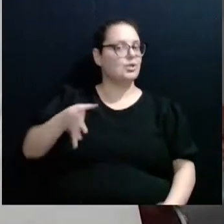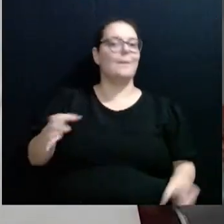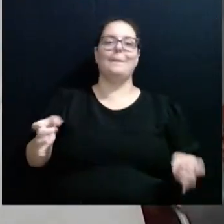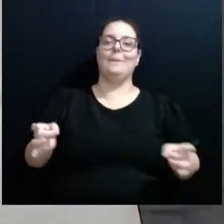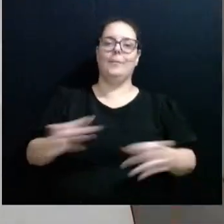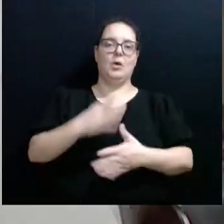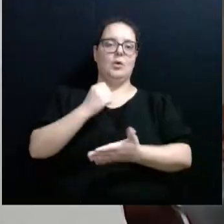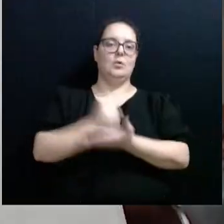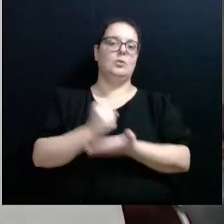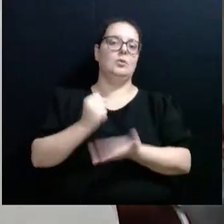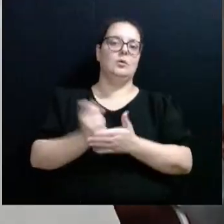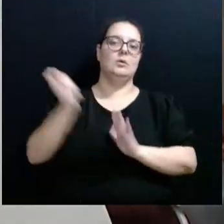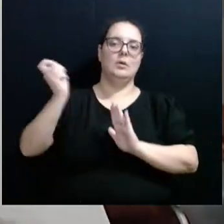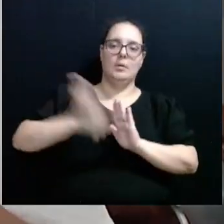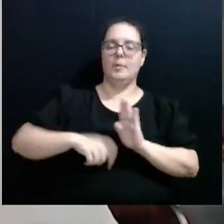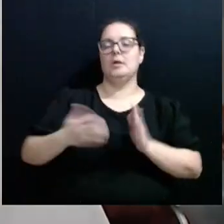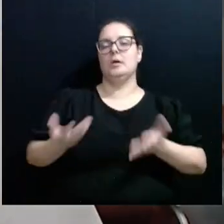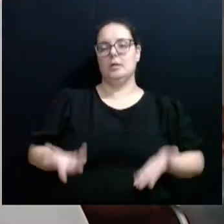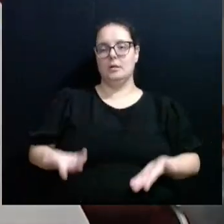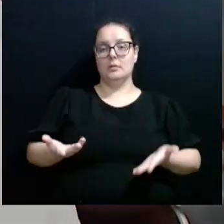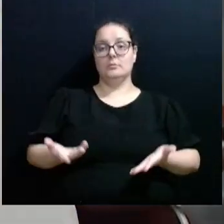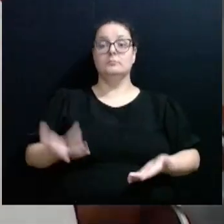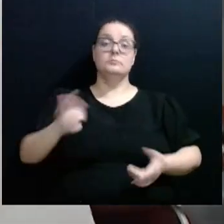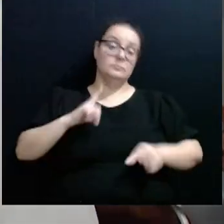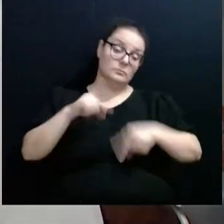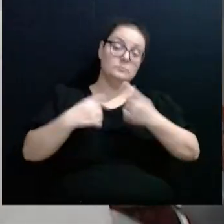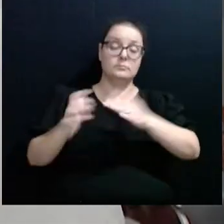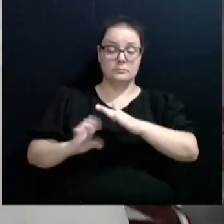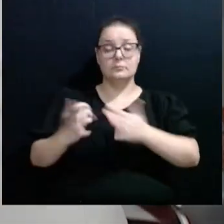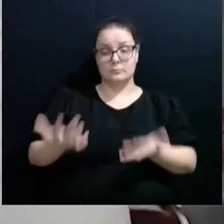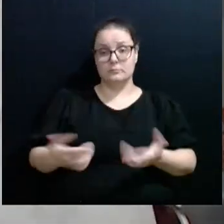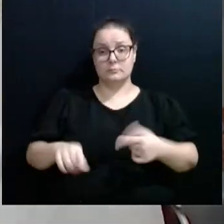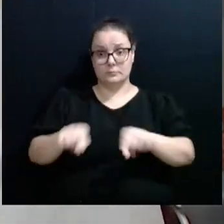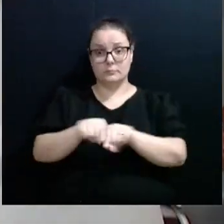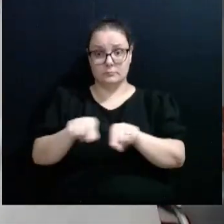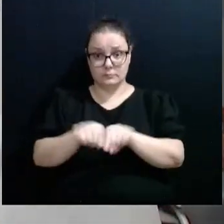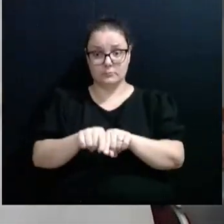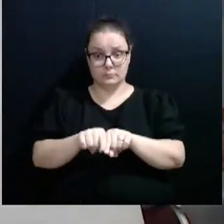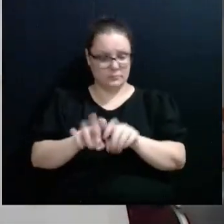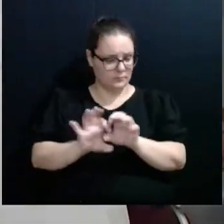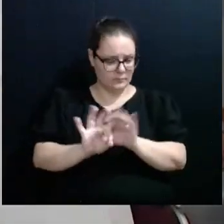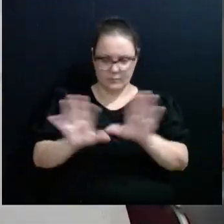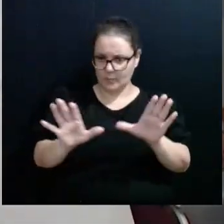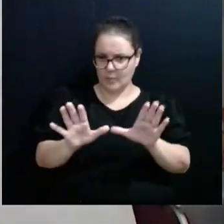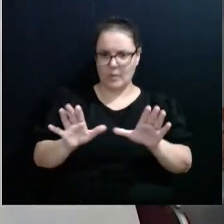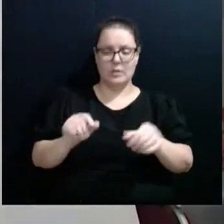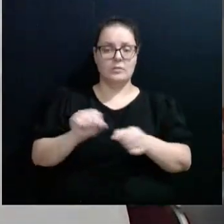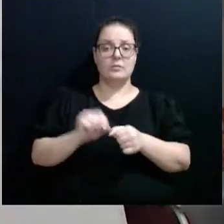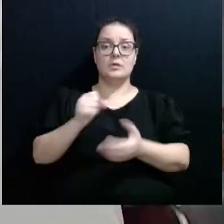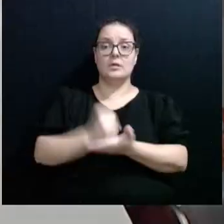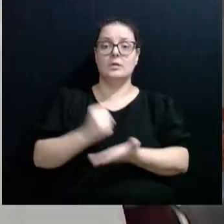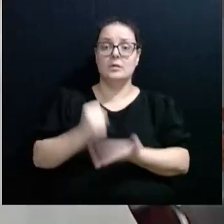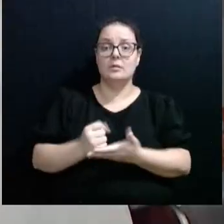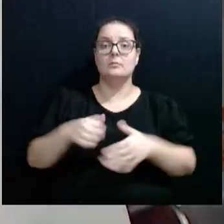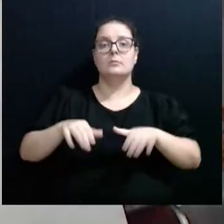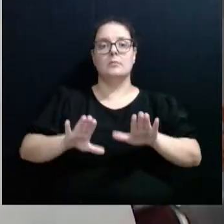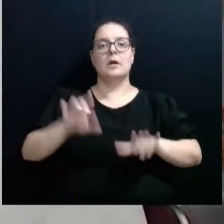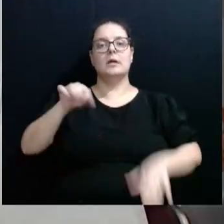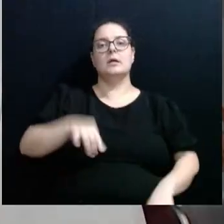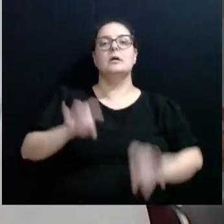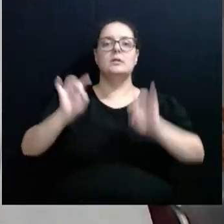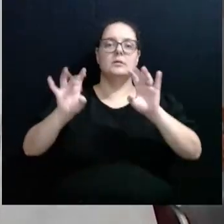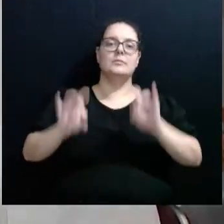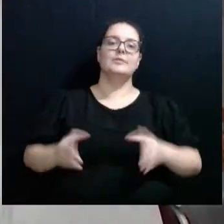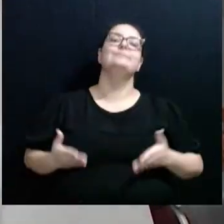carteira assinada. Tem outras empresas que também estão à disposição de fazer a contratação, mas essa em específico trouxe esse